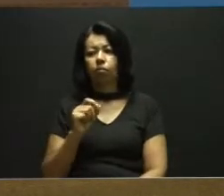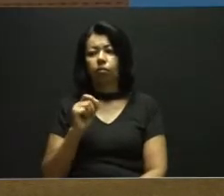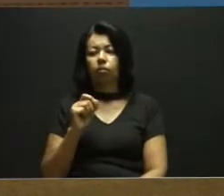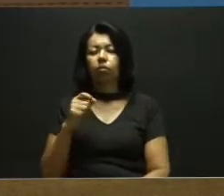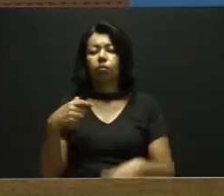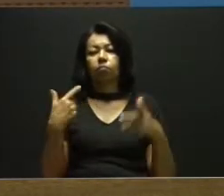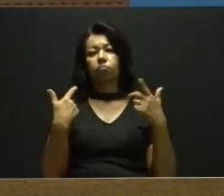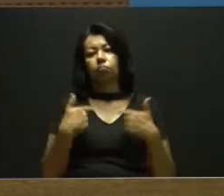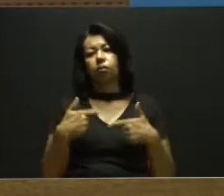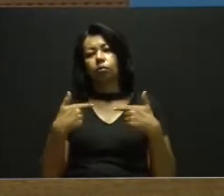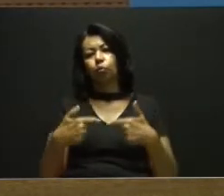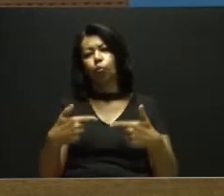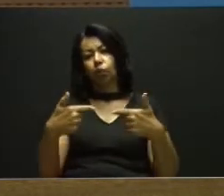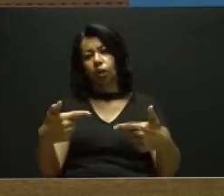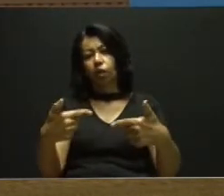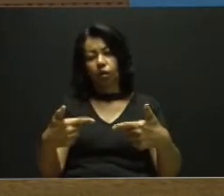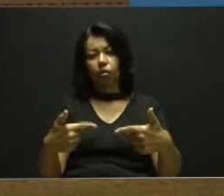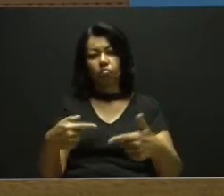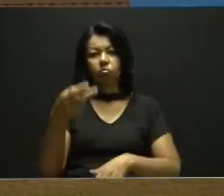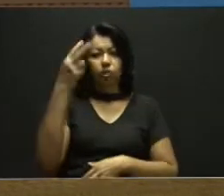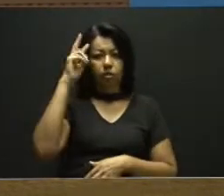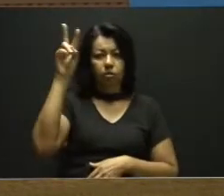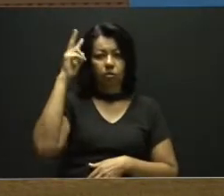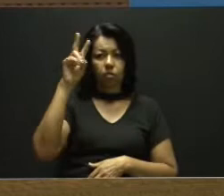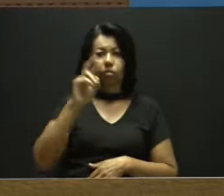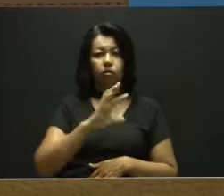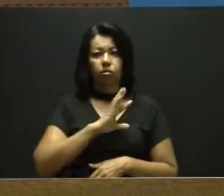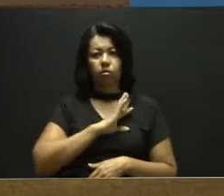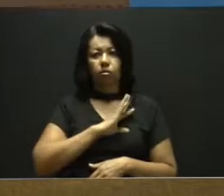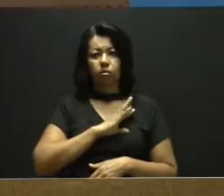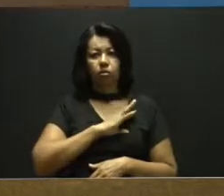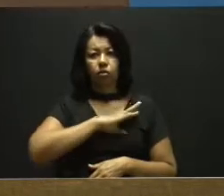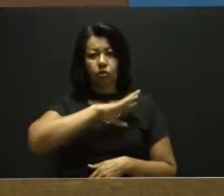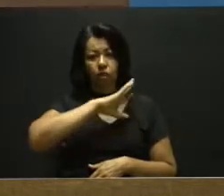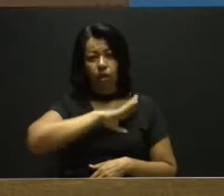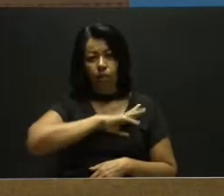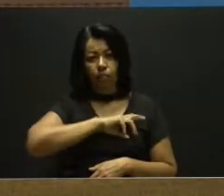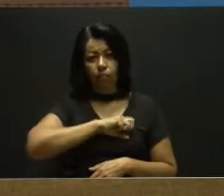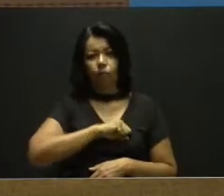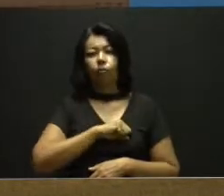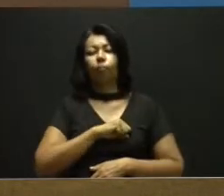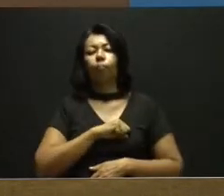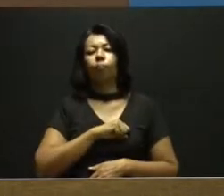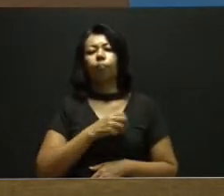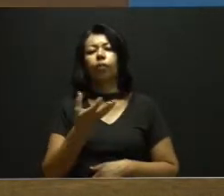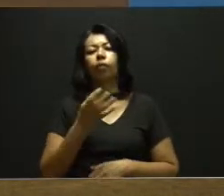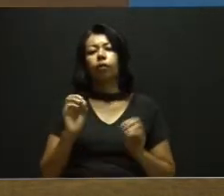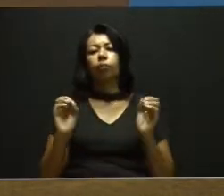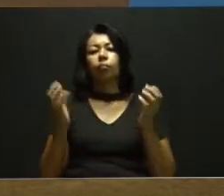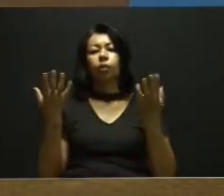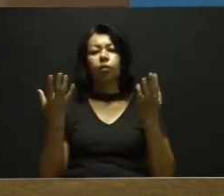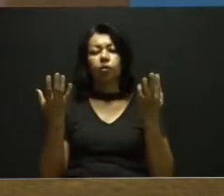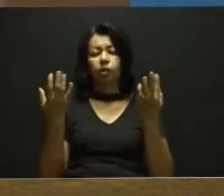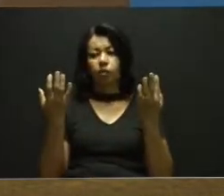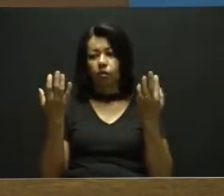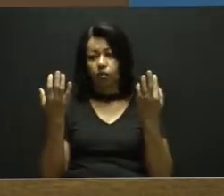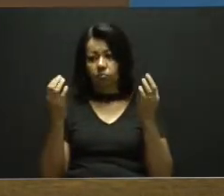luta é uma história de amor eu quero homenagear